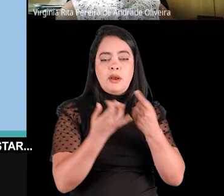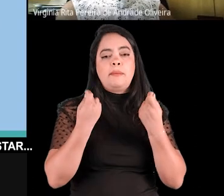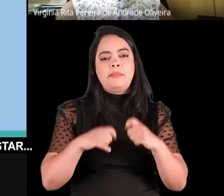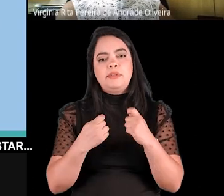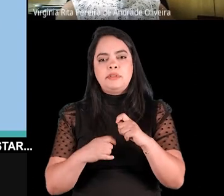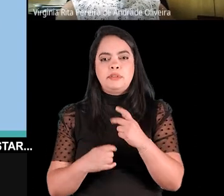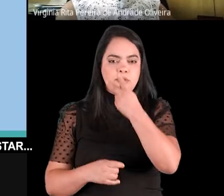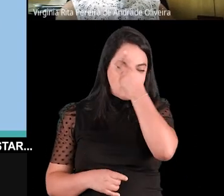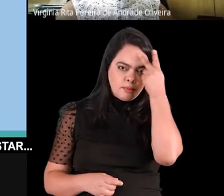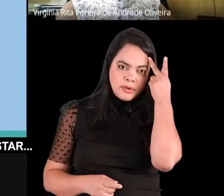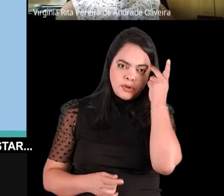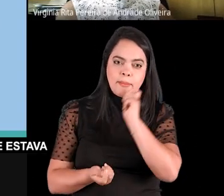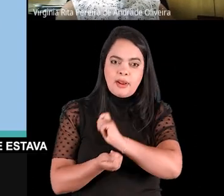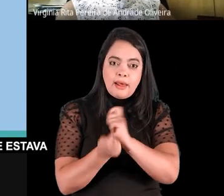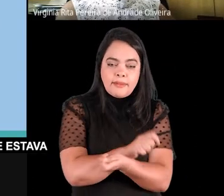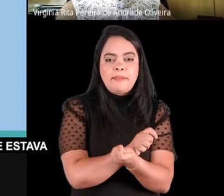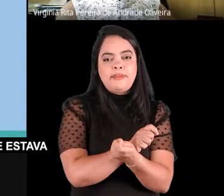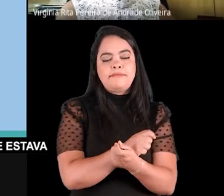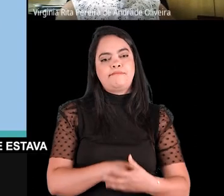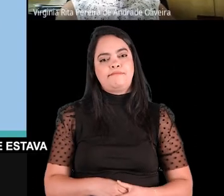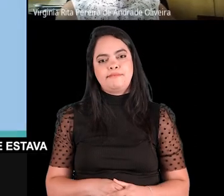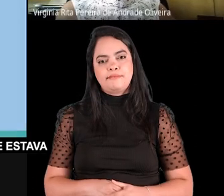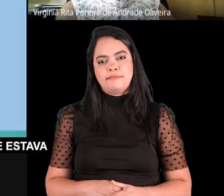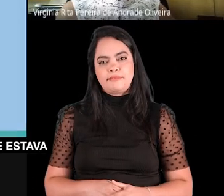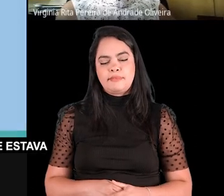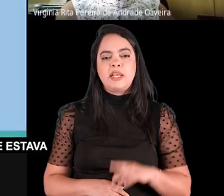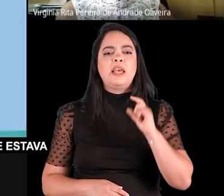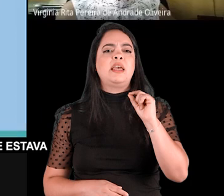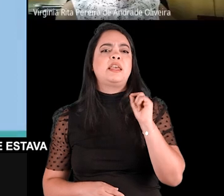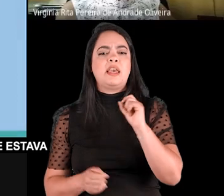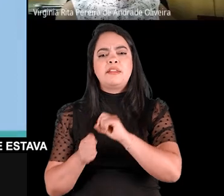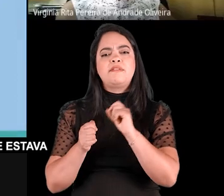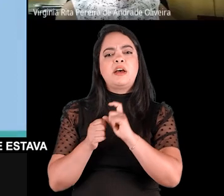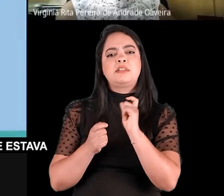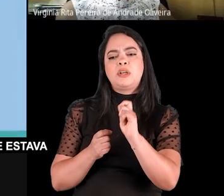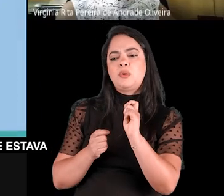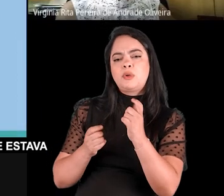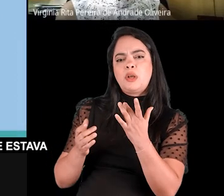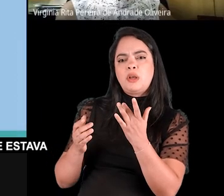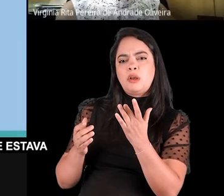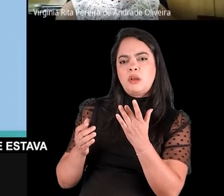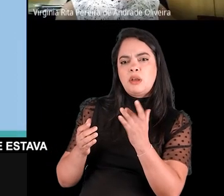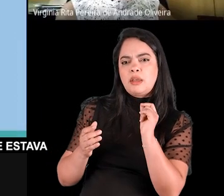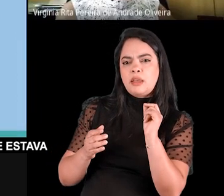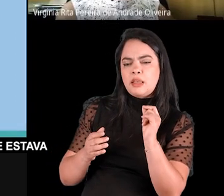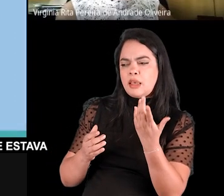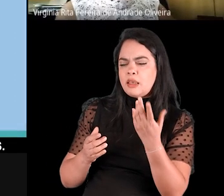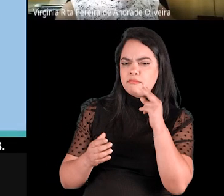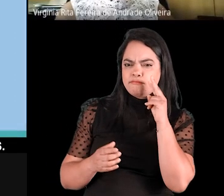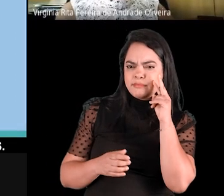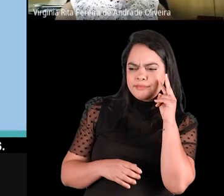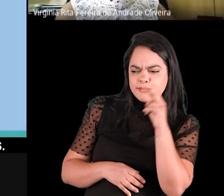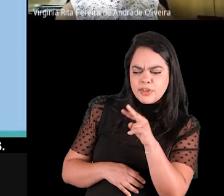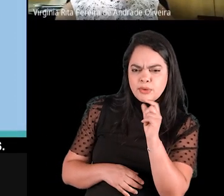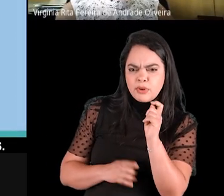alguém para e será que quem estava fazendo essa mediação estava conseguindo acessar da forma que ele estava